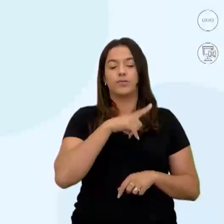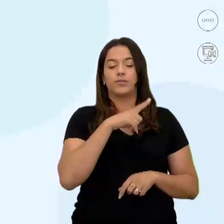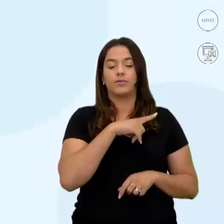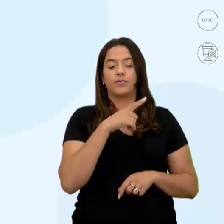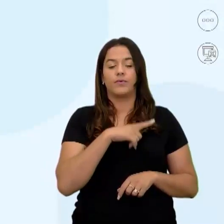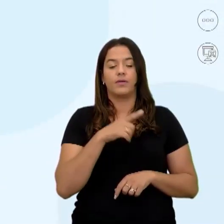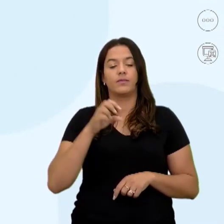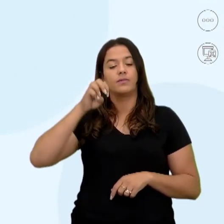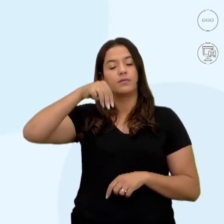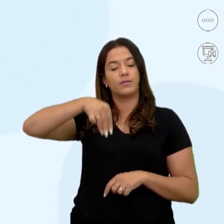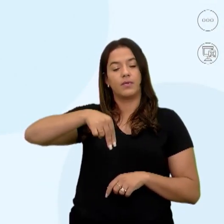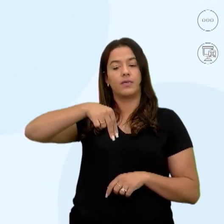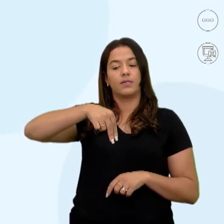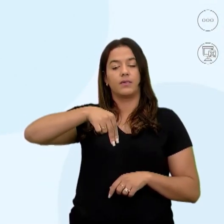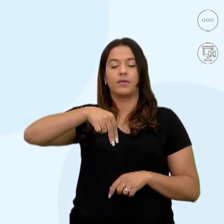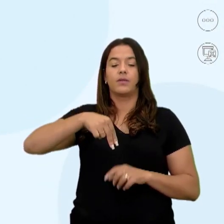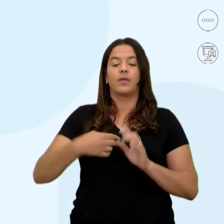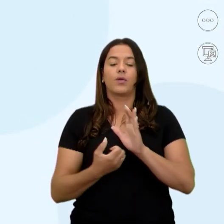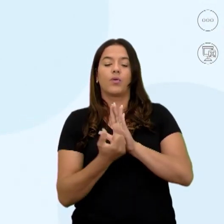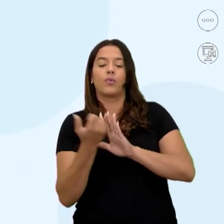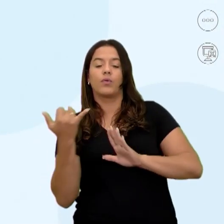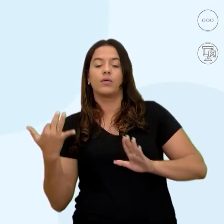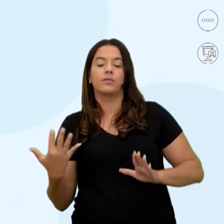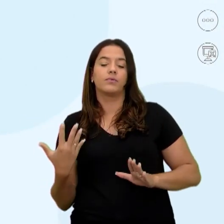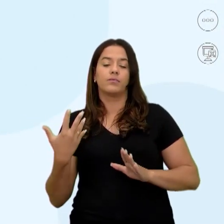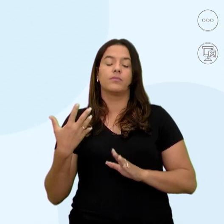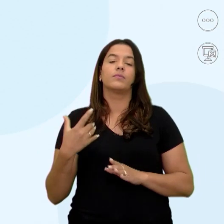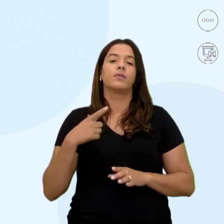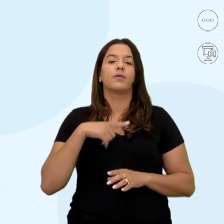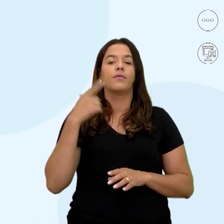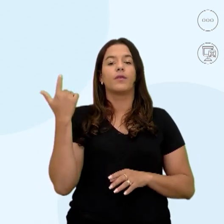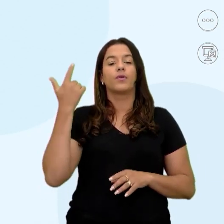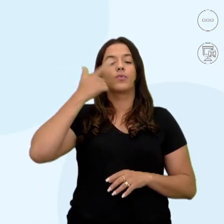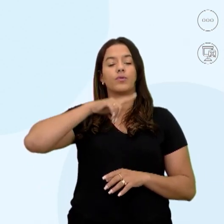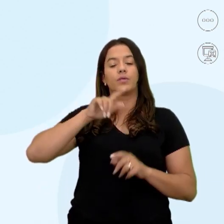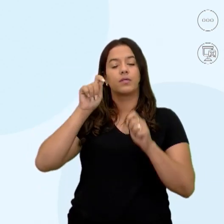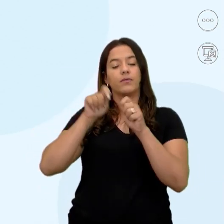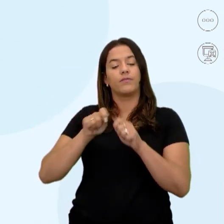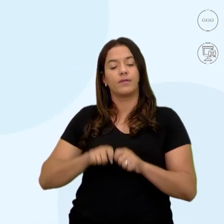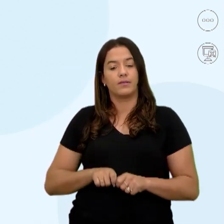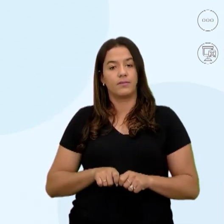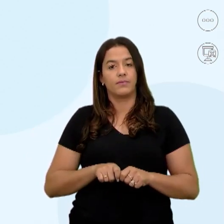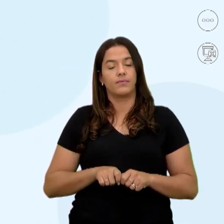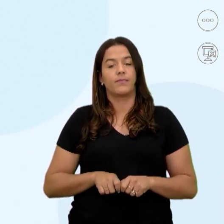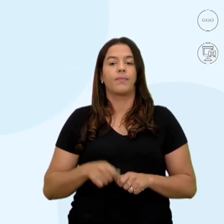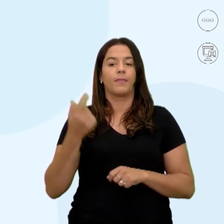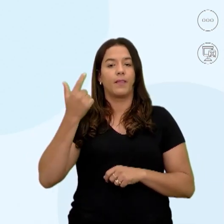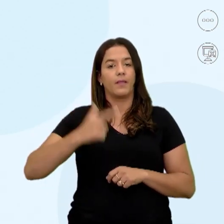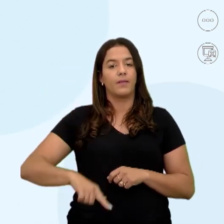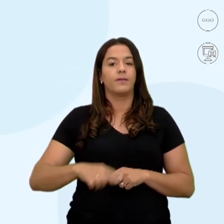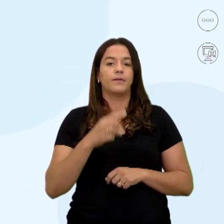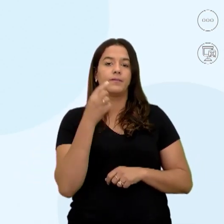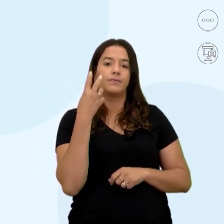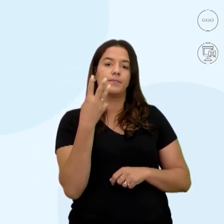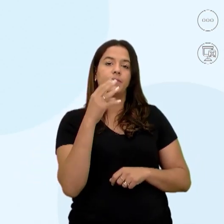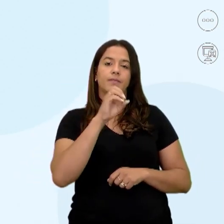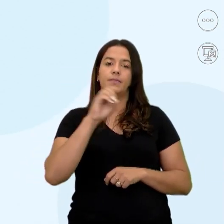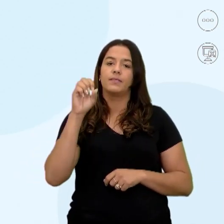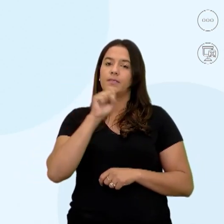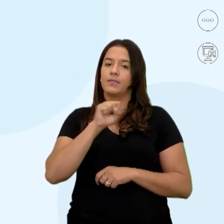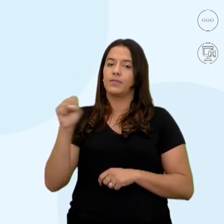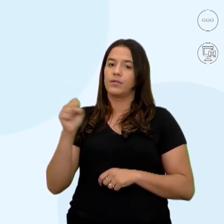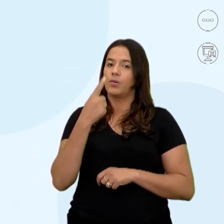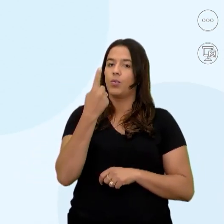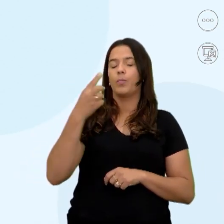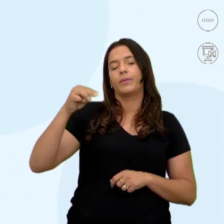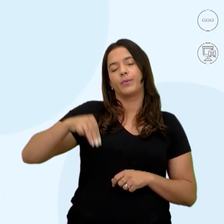quilogramas de farinha, quantos salgadinhos, né, a gente vai conseguir fazer aí? Eu vou dar mais 30 segundos aí para vocês,